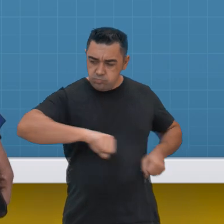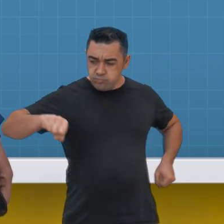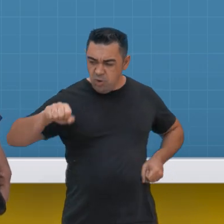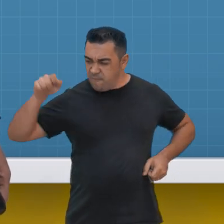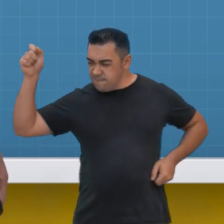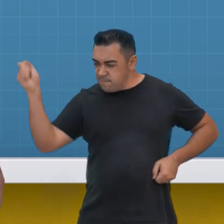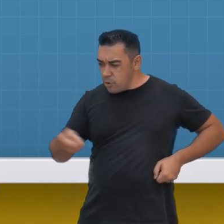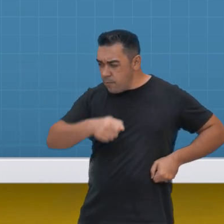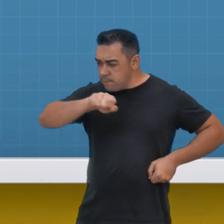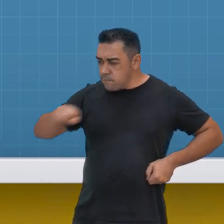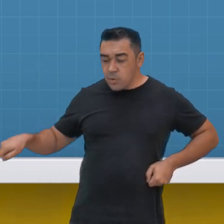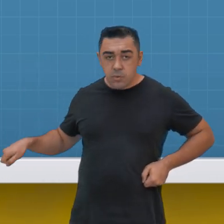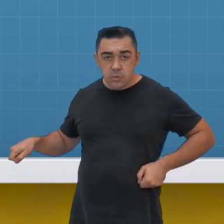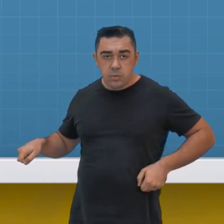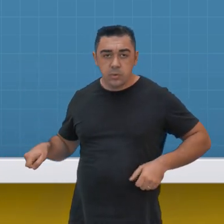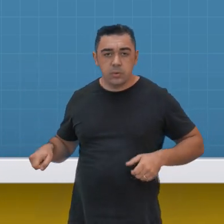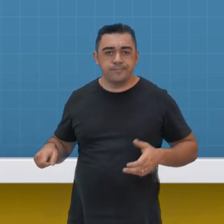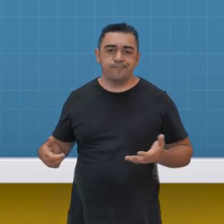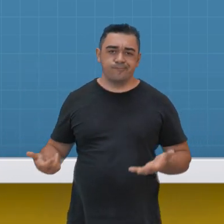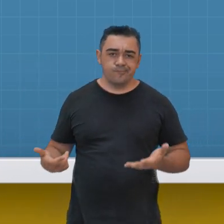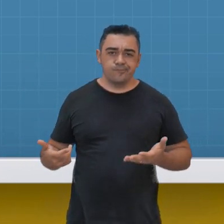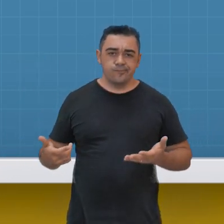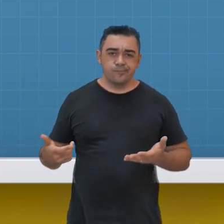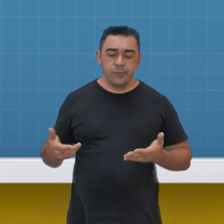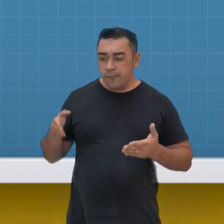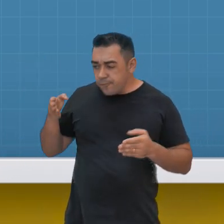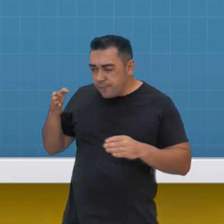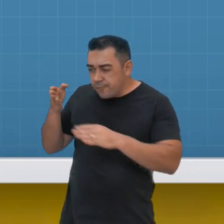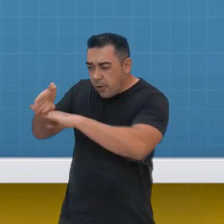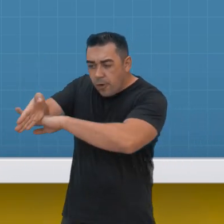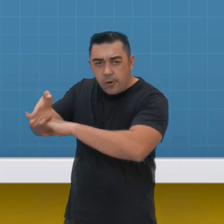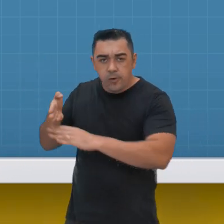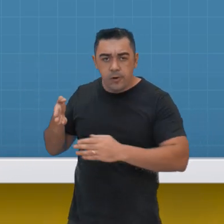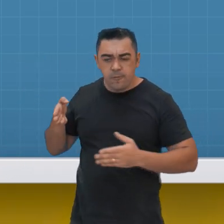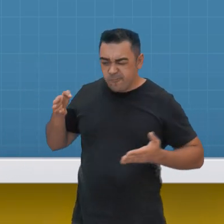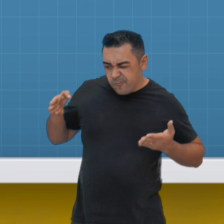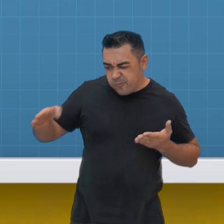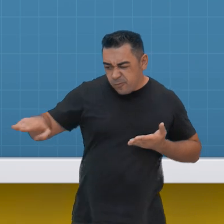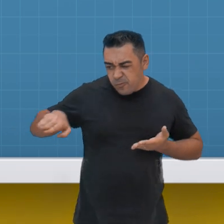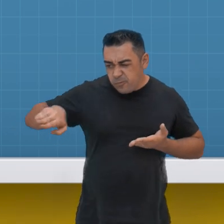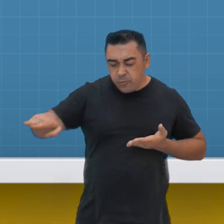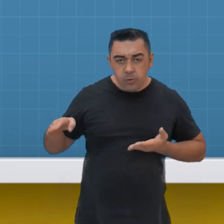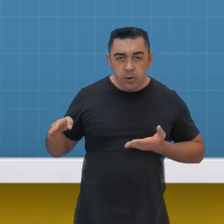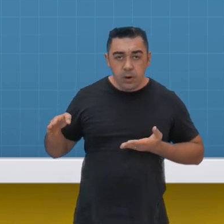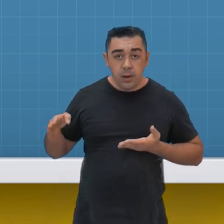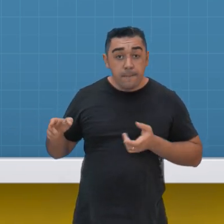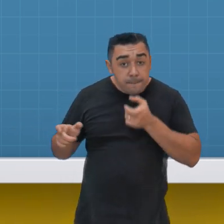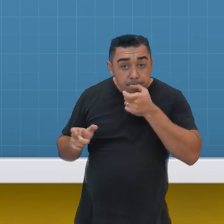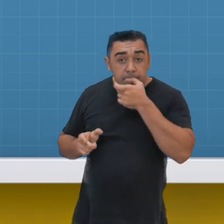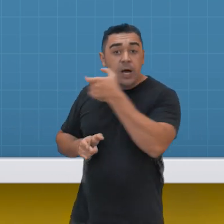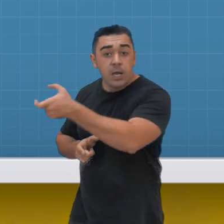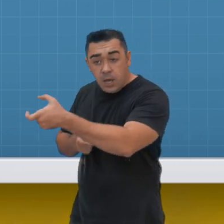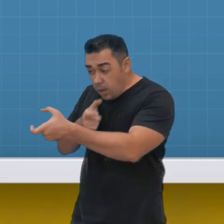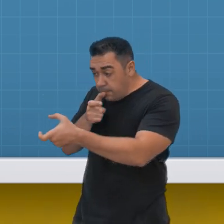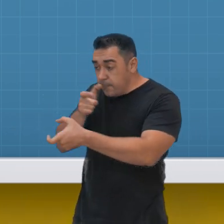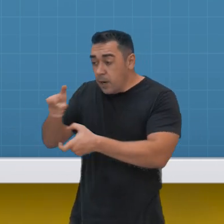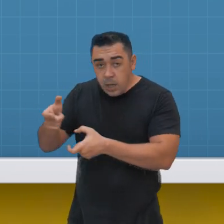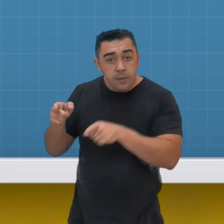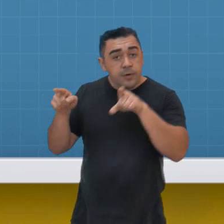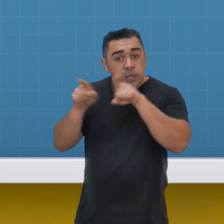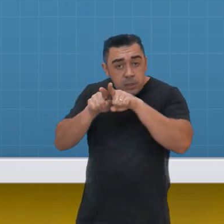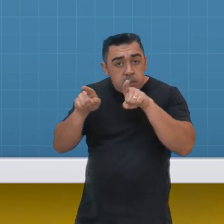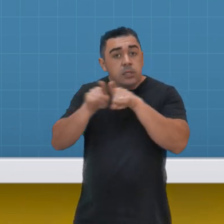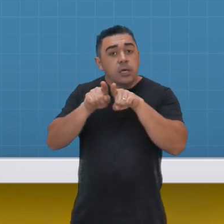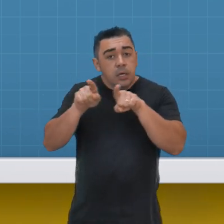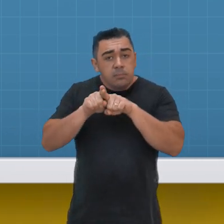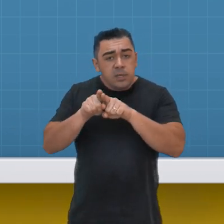um lado e afiada do outro. E fere profundamente. As palavras fazem pior do que